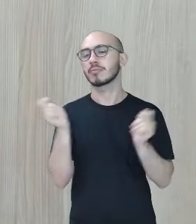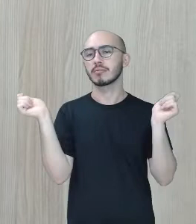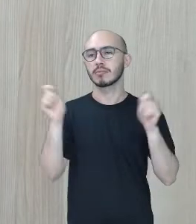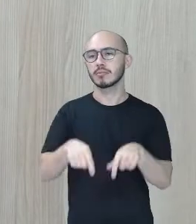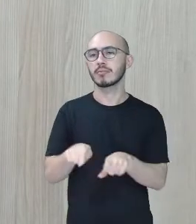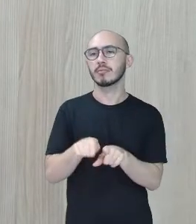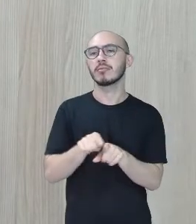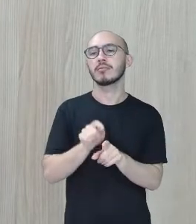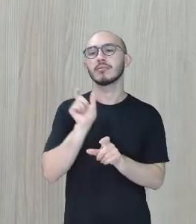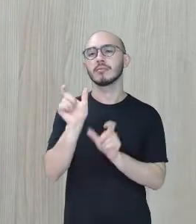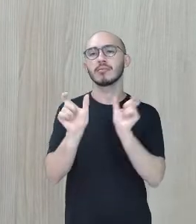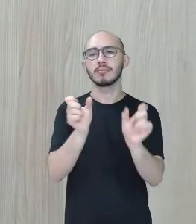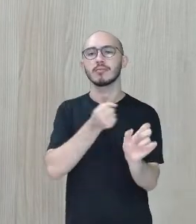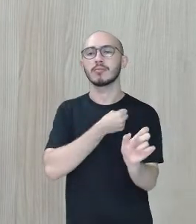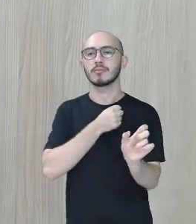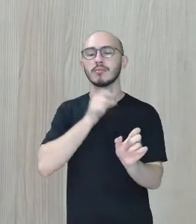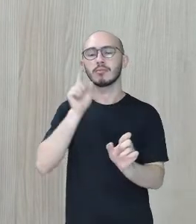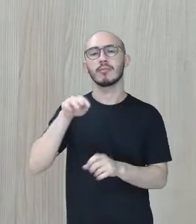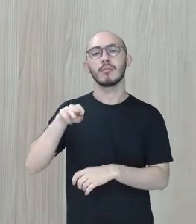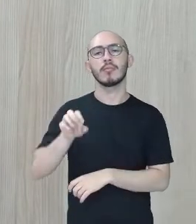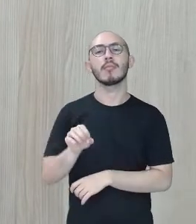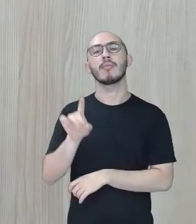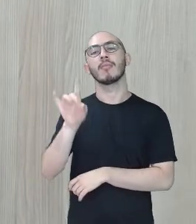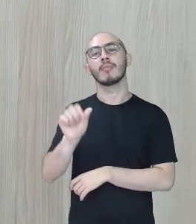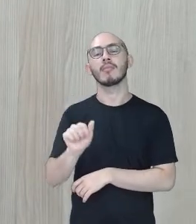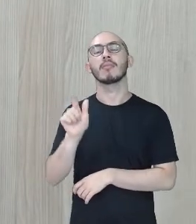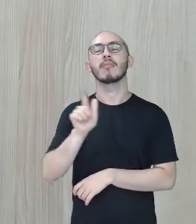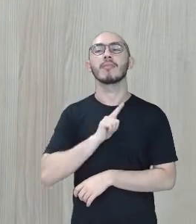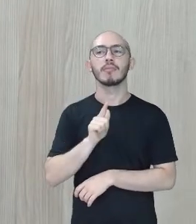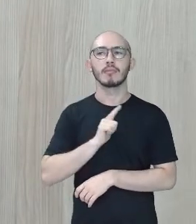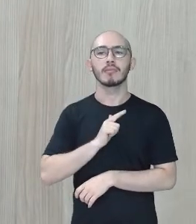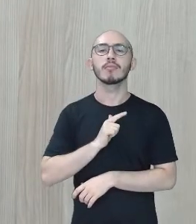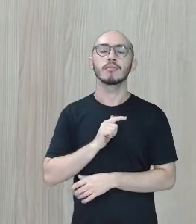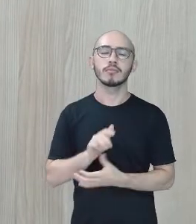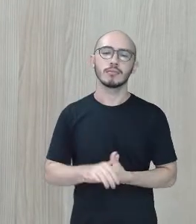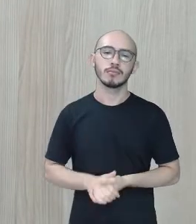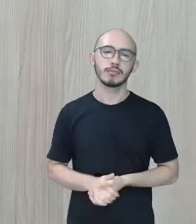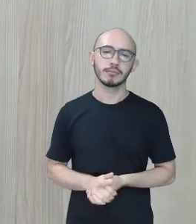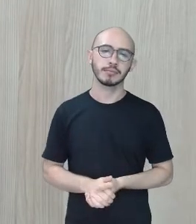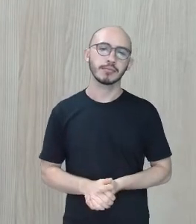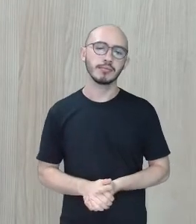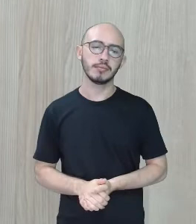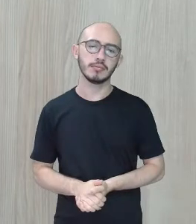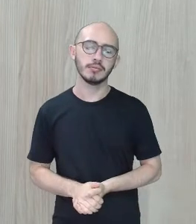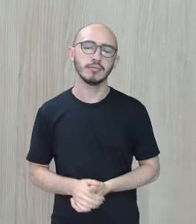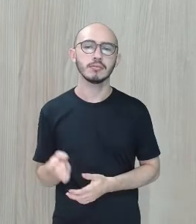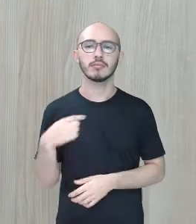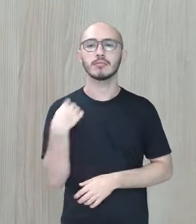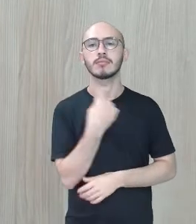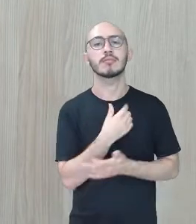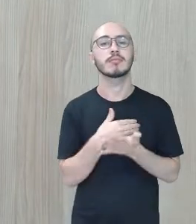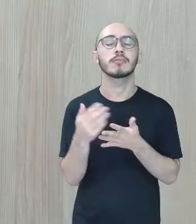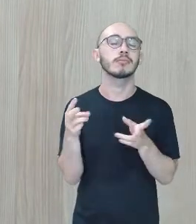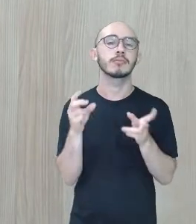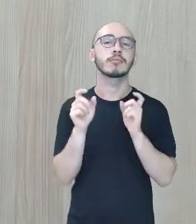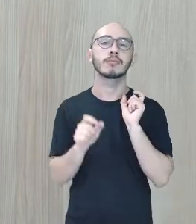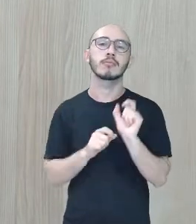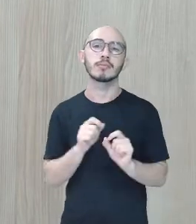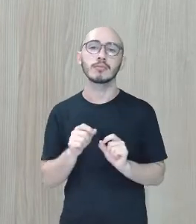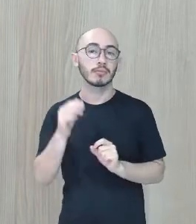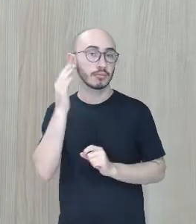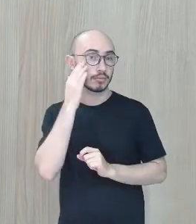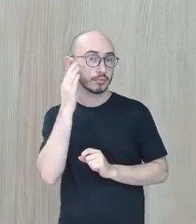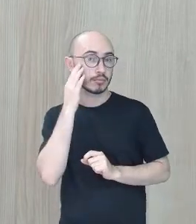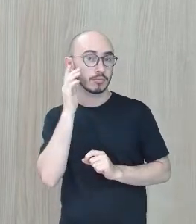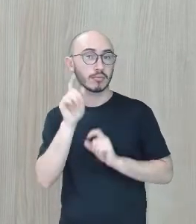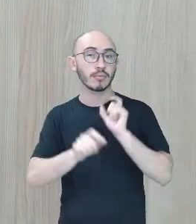2 números são a moda desse conjunto, né? Dessa sequência de elementos, tá certo? Então aí a gente começa a perceber que,